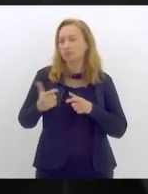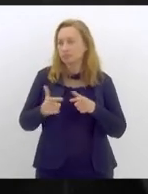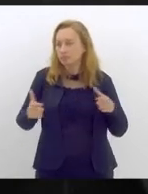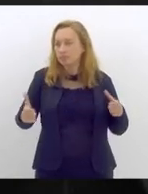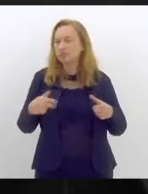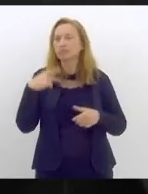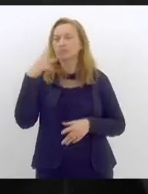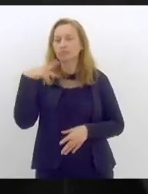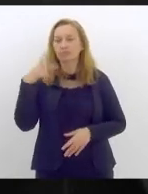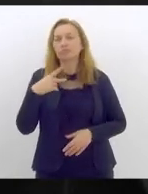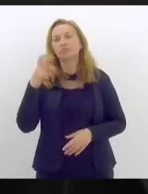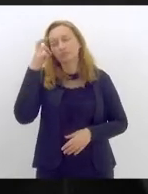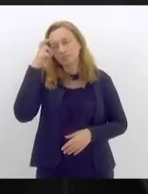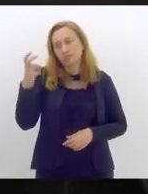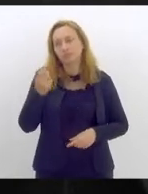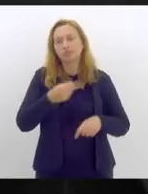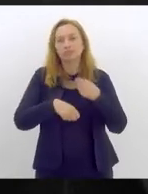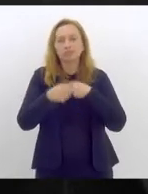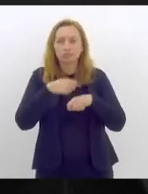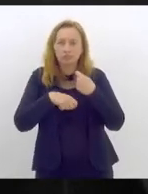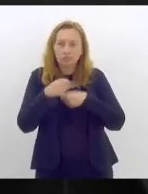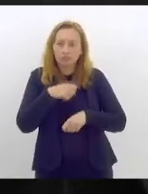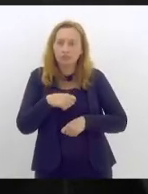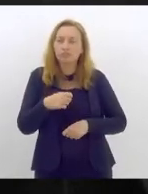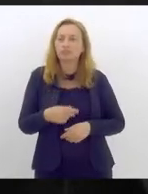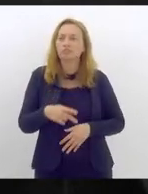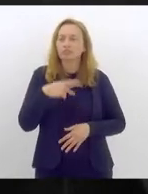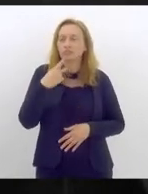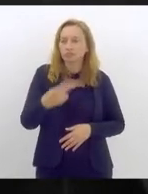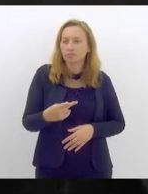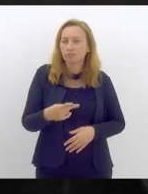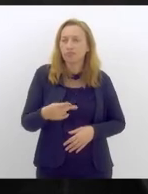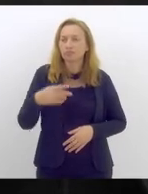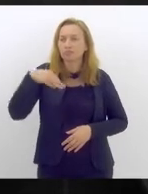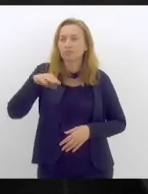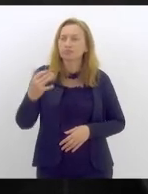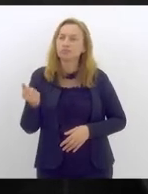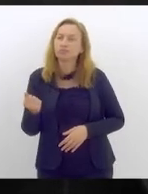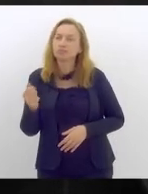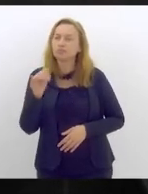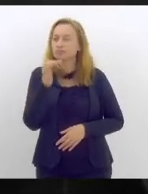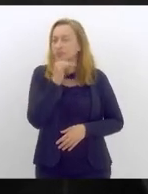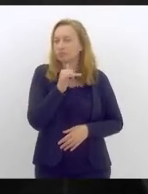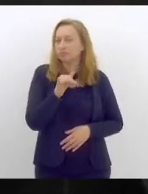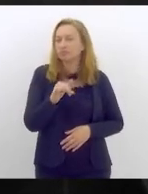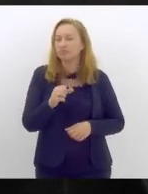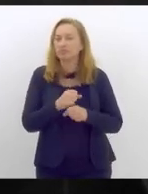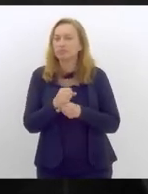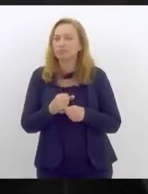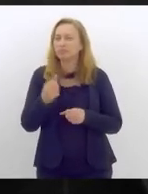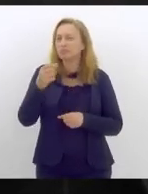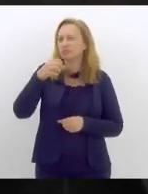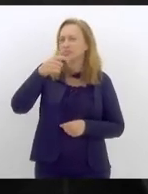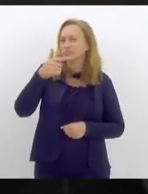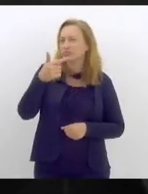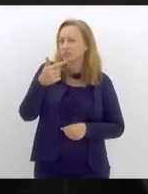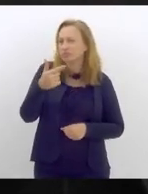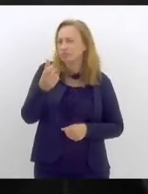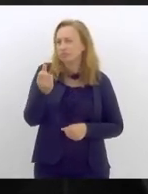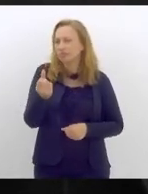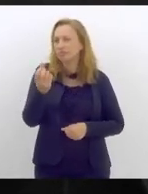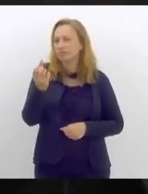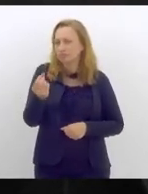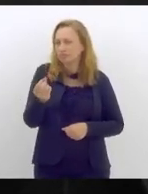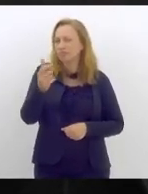cultural Econômica já foi chamada até de Manchester Fluminense dos anos 70 60 70 do século passado